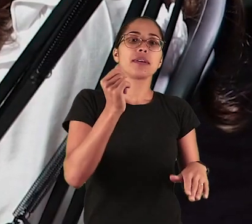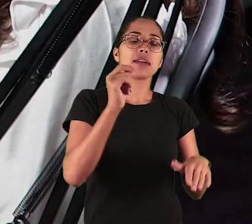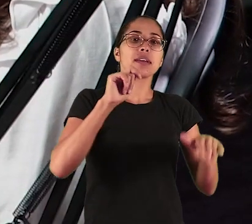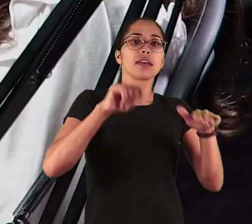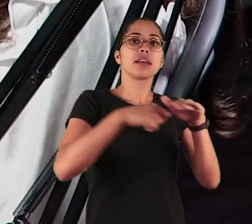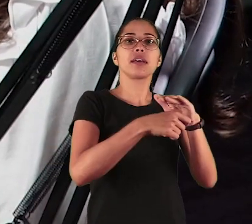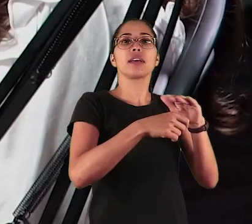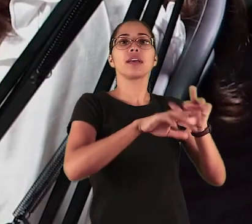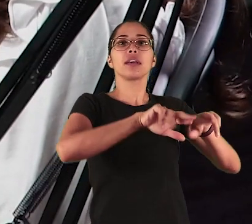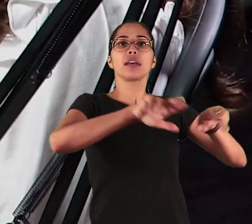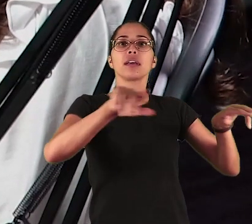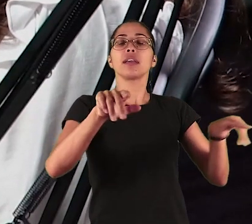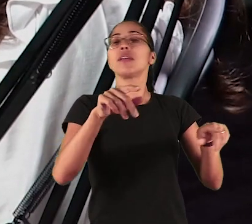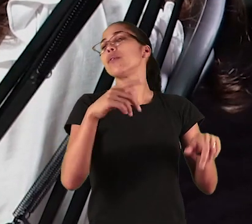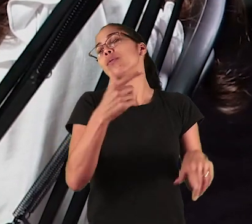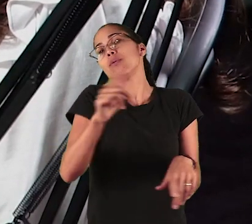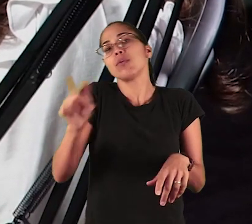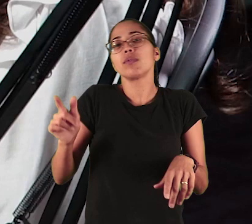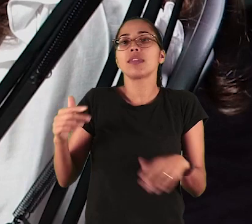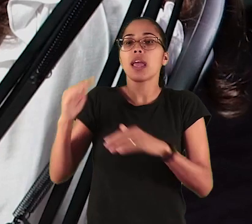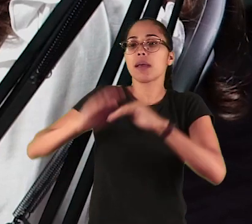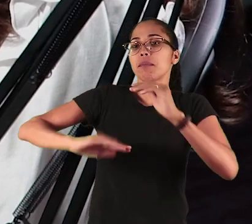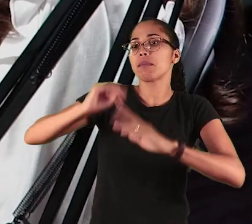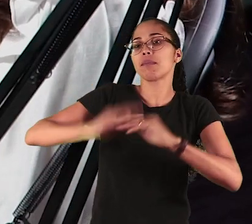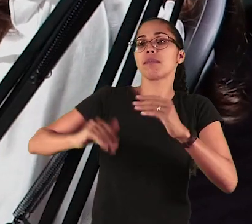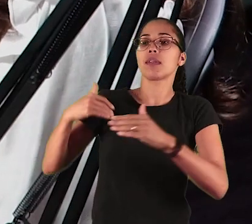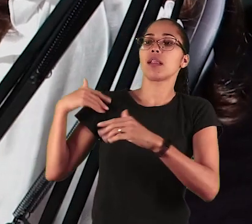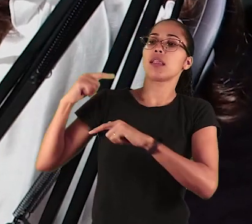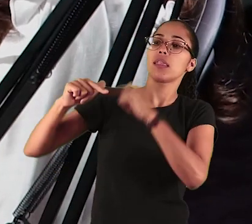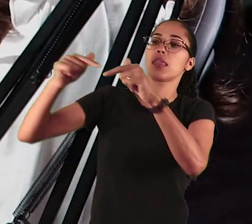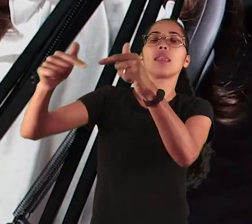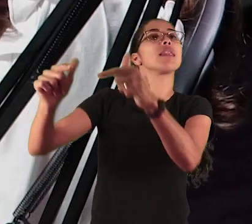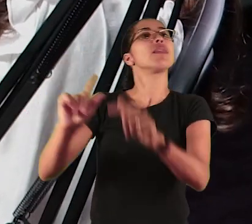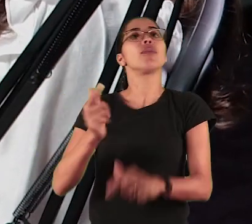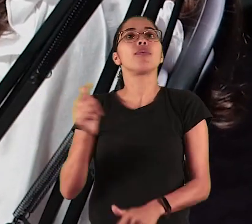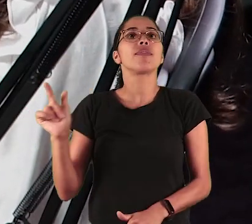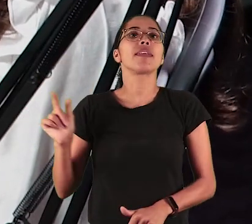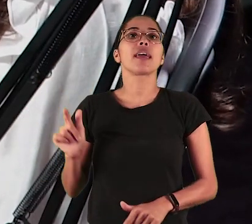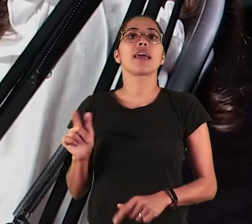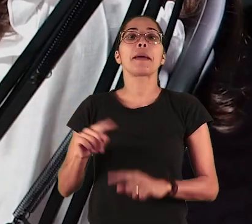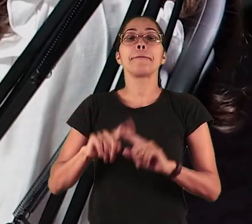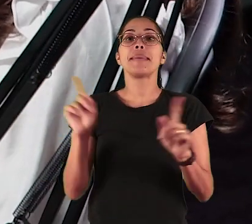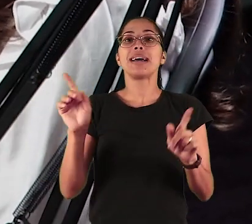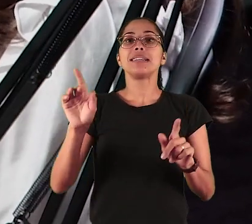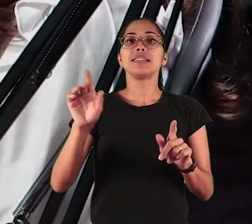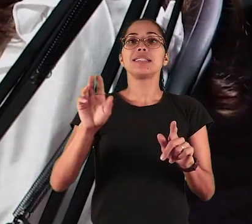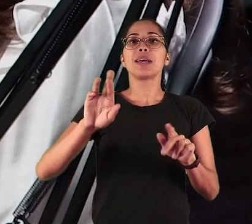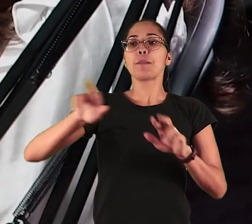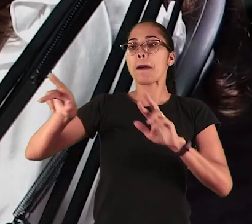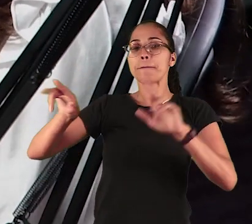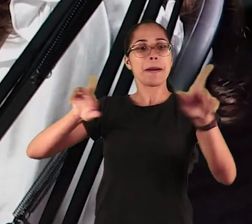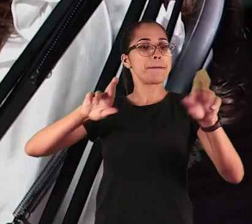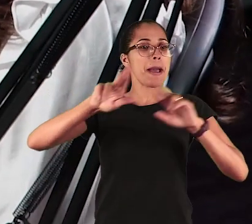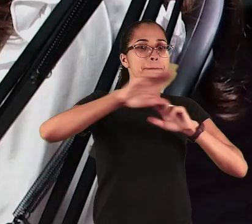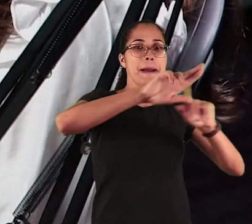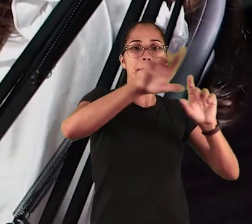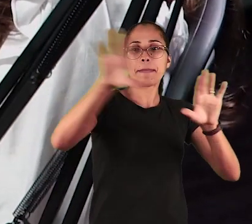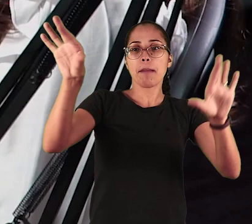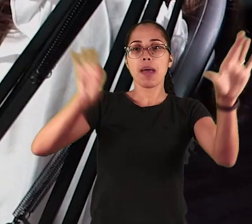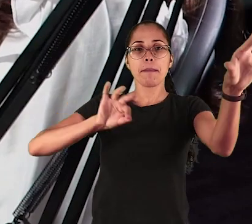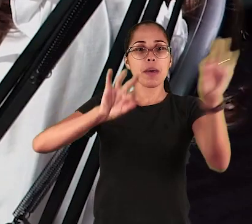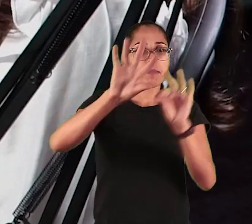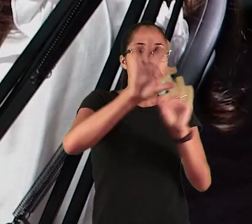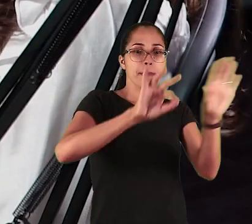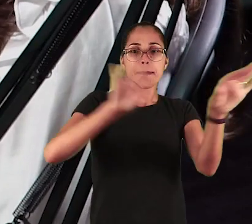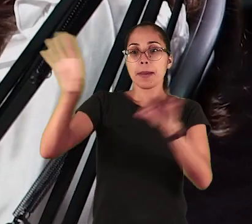Brasil não existe uma carreira para isso não existe eu vou começar analisando e exatamente a diversidade de fazer eminente